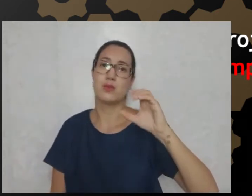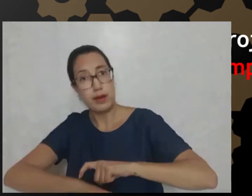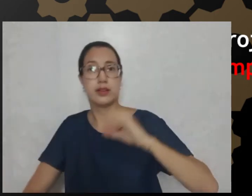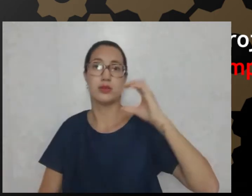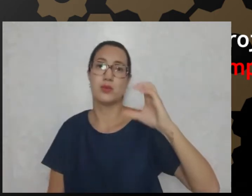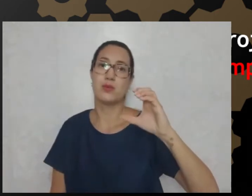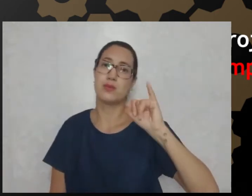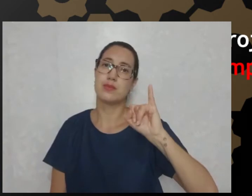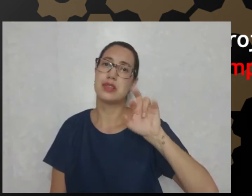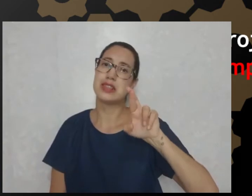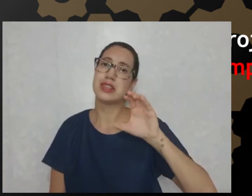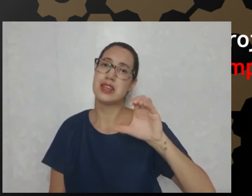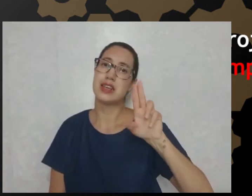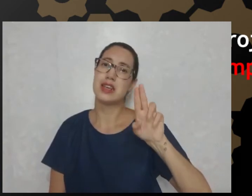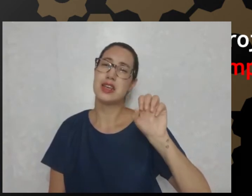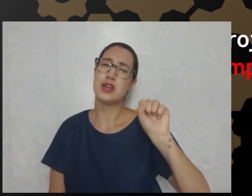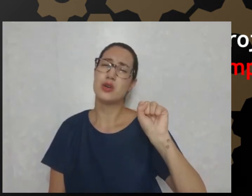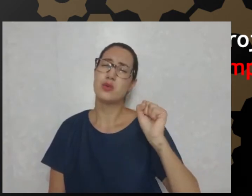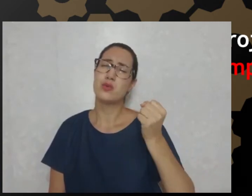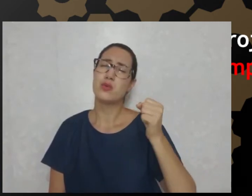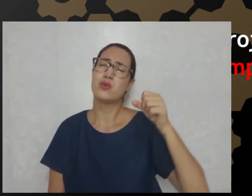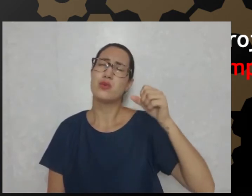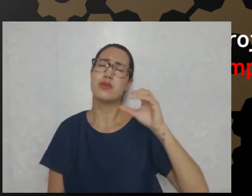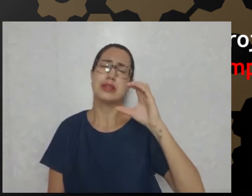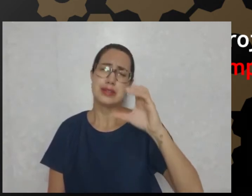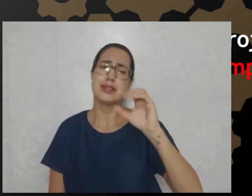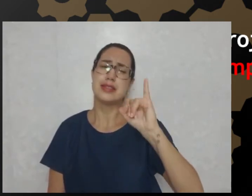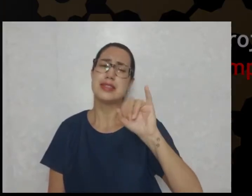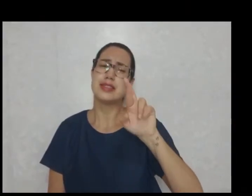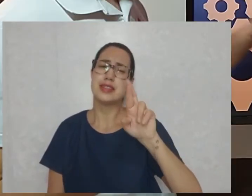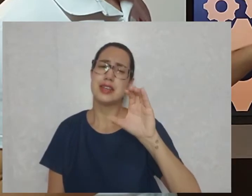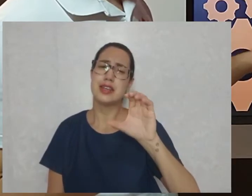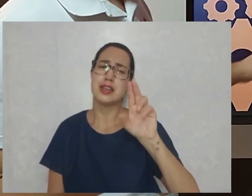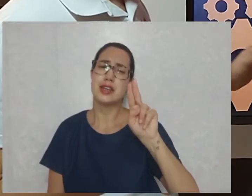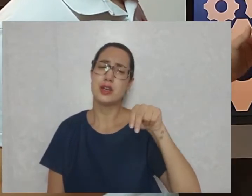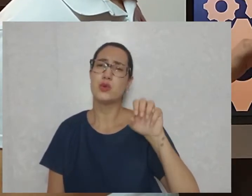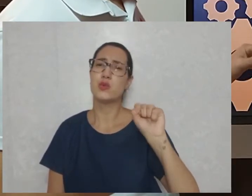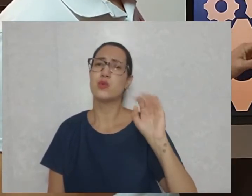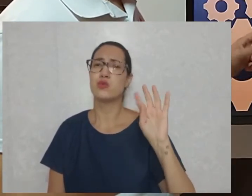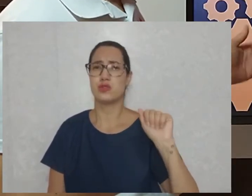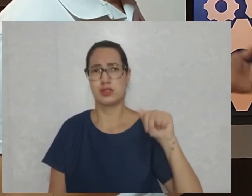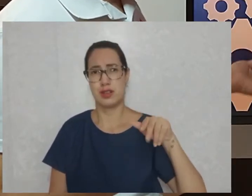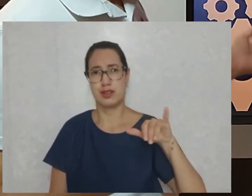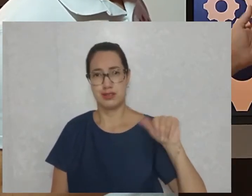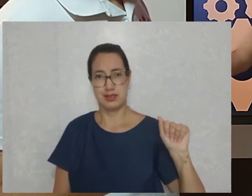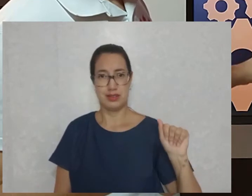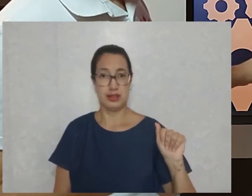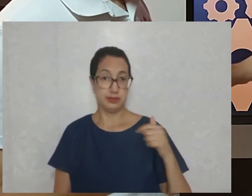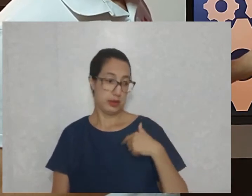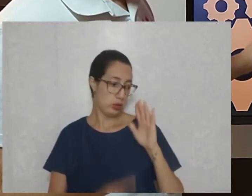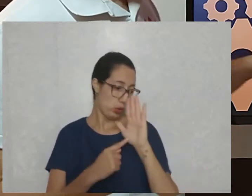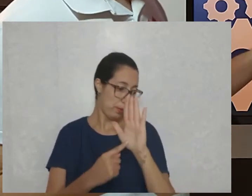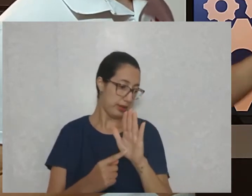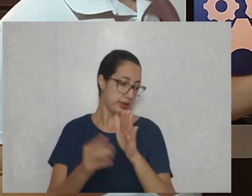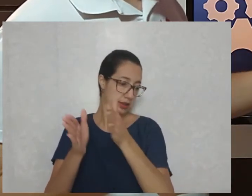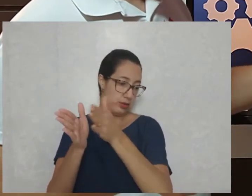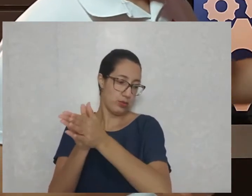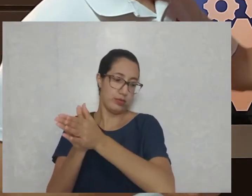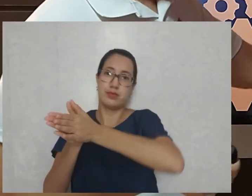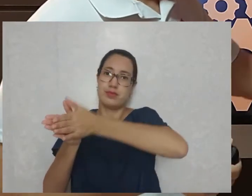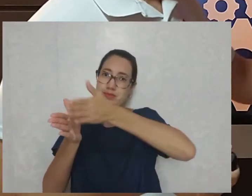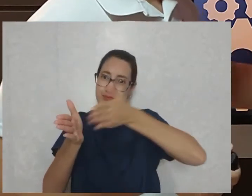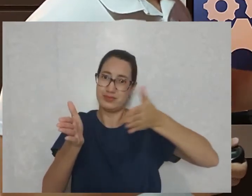numa delimitação espacial ou temporal. Então, nesse exemplo que eu estou dando, na sequência que eu estou apresentando, eu coloquei aqui projeto